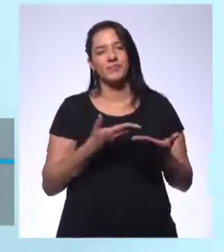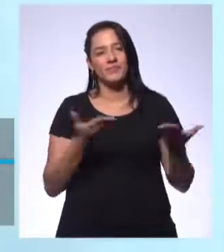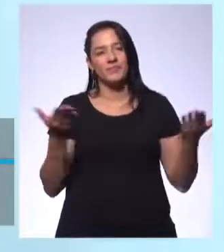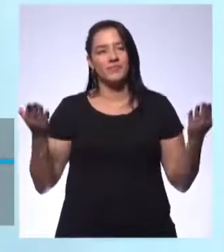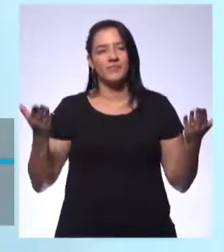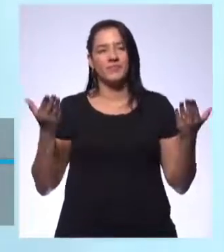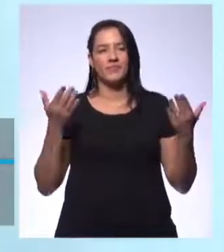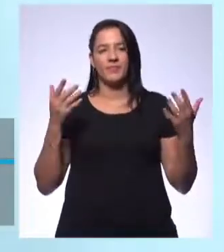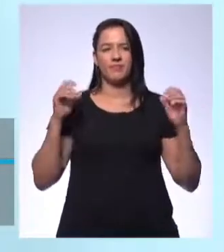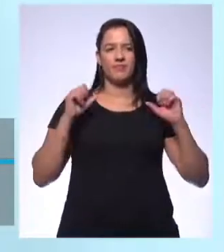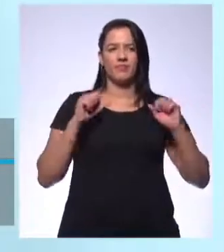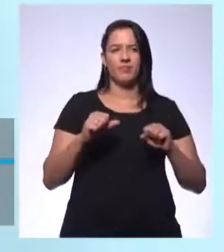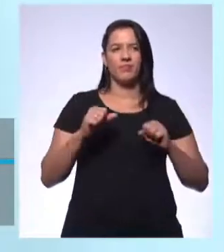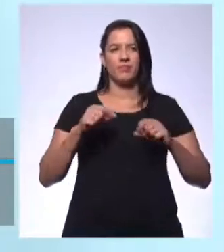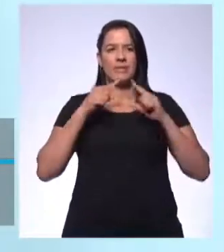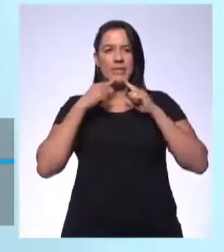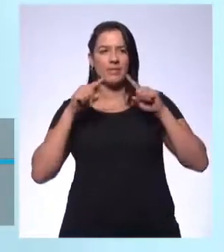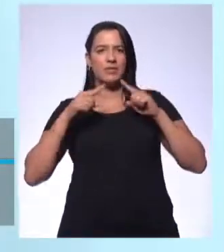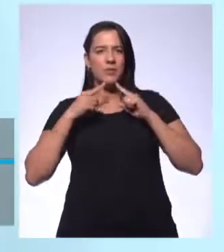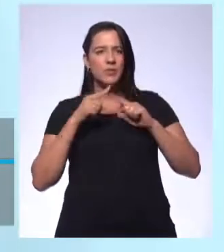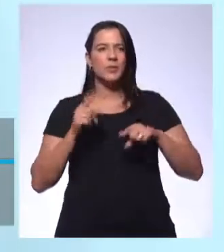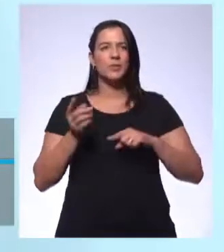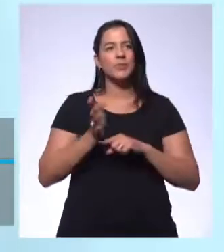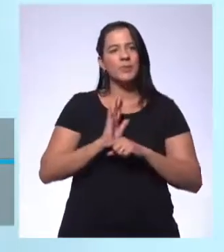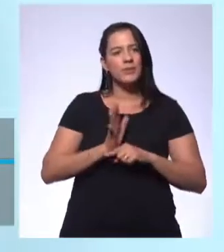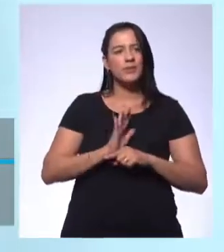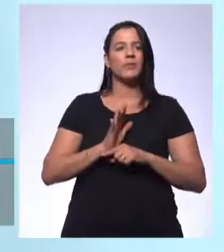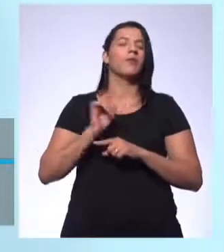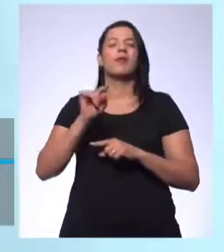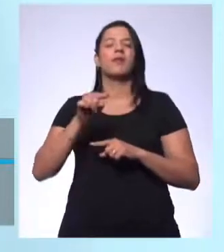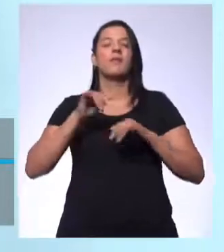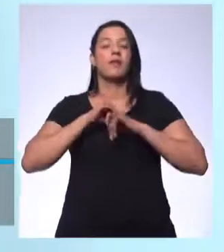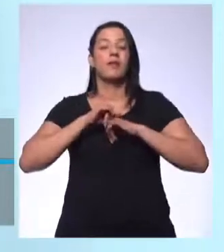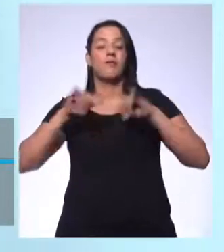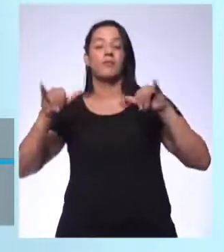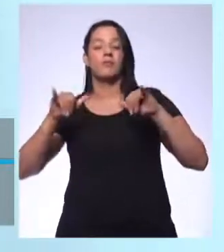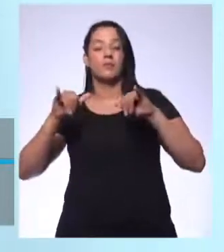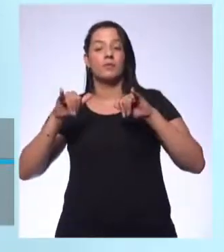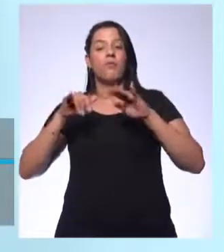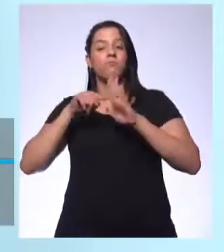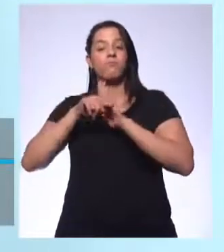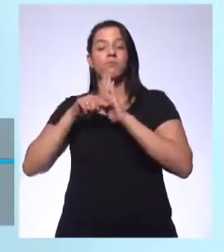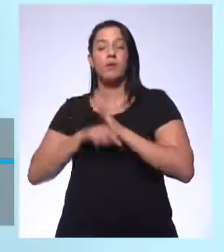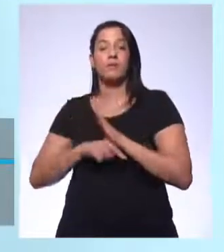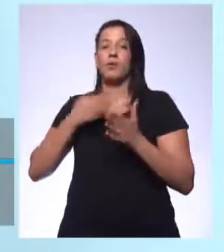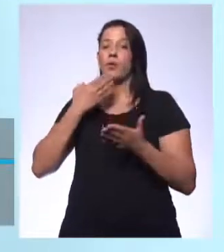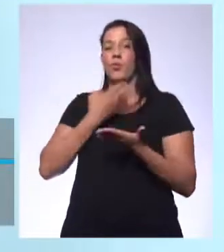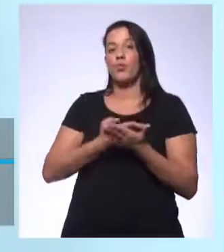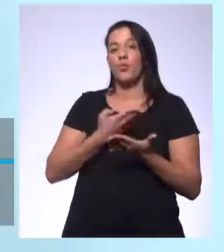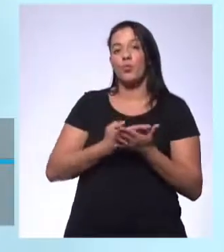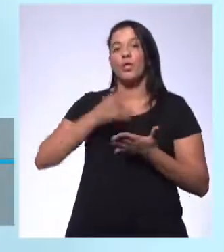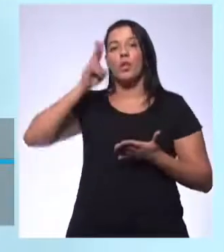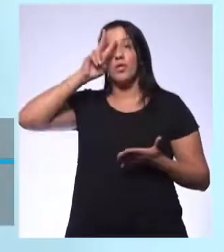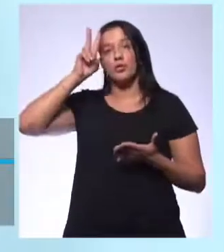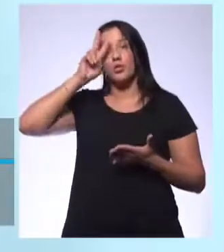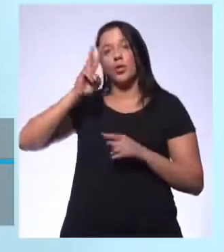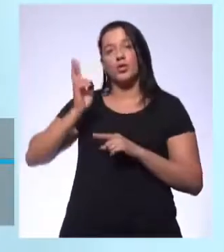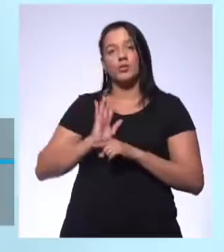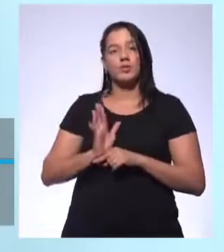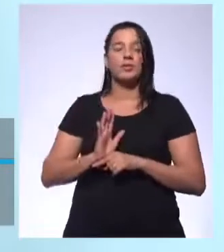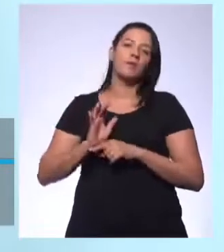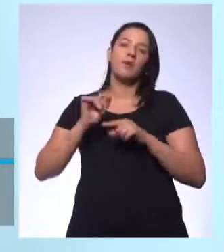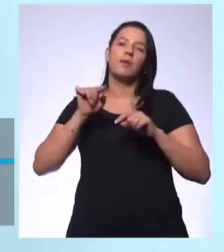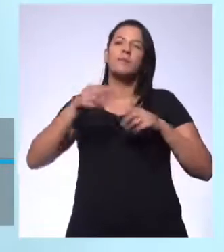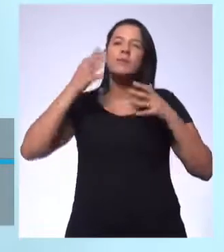o crítico, né, de cinema, ele vai dar muito mais do que informação. Ele tem que conhecer do roteiro, ele tem que conhecer da história do cinema, ele